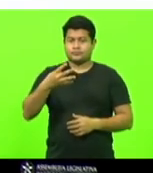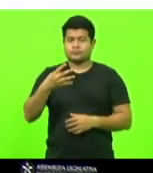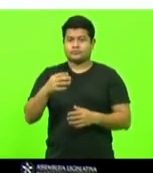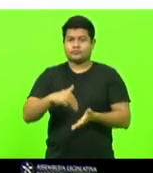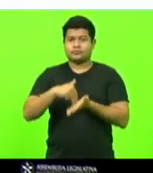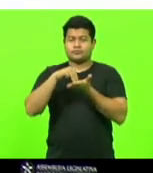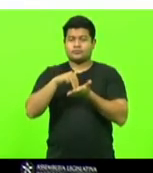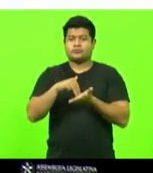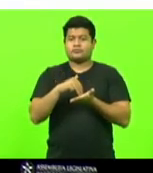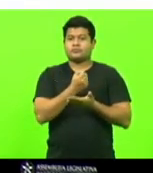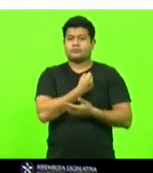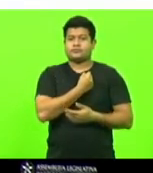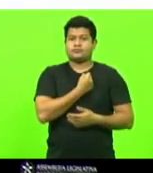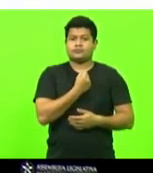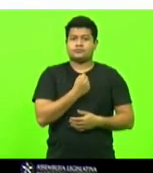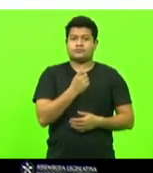moções